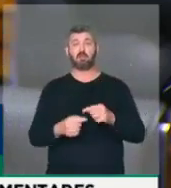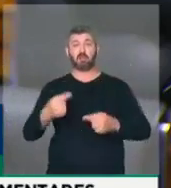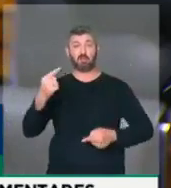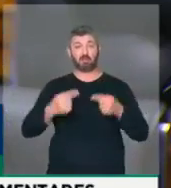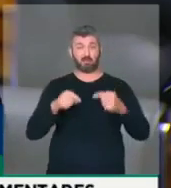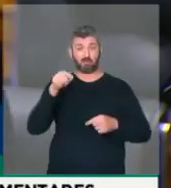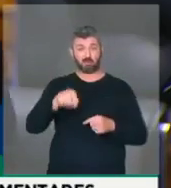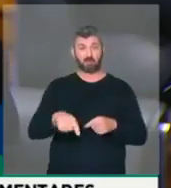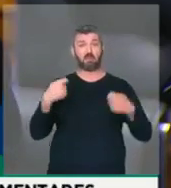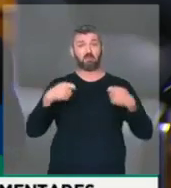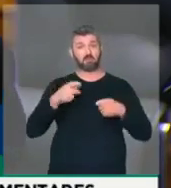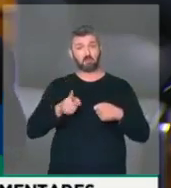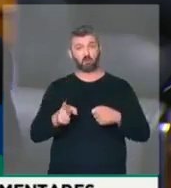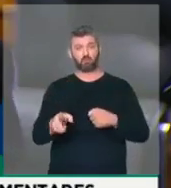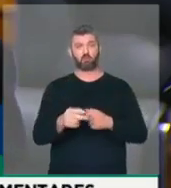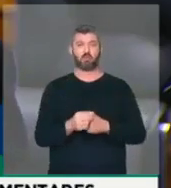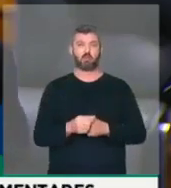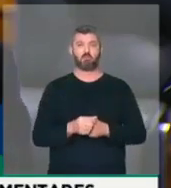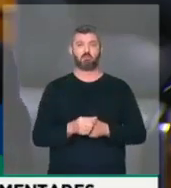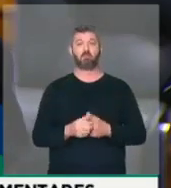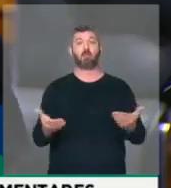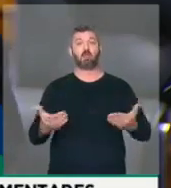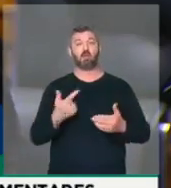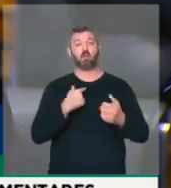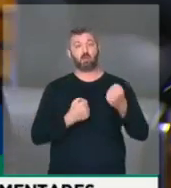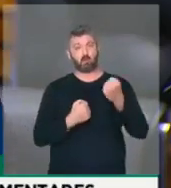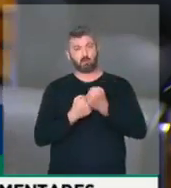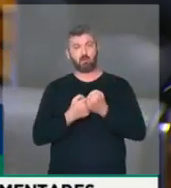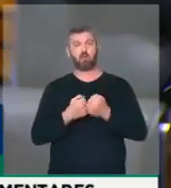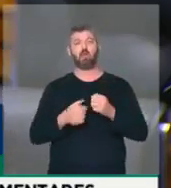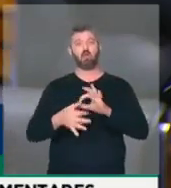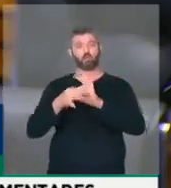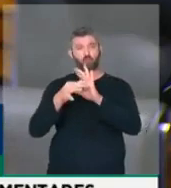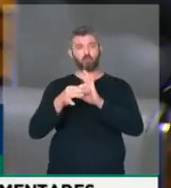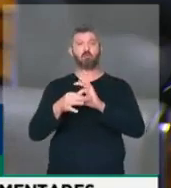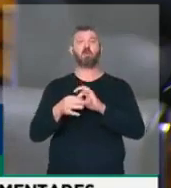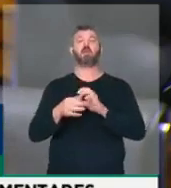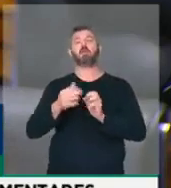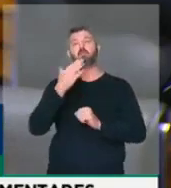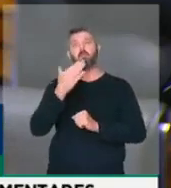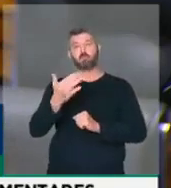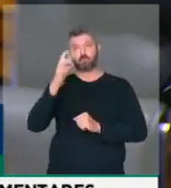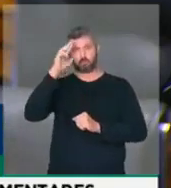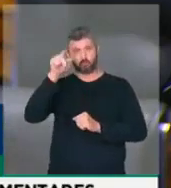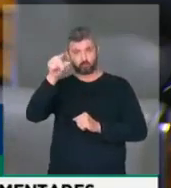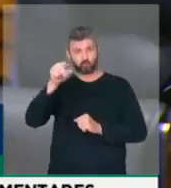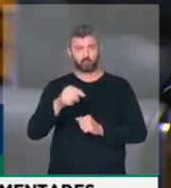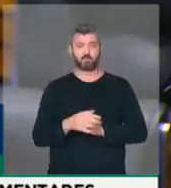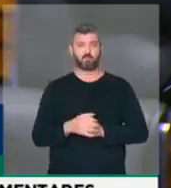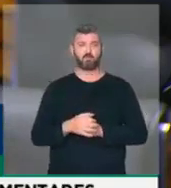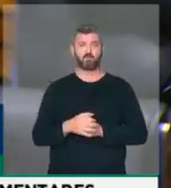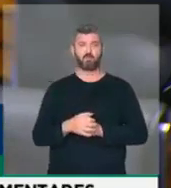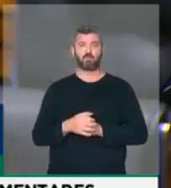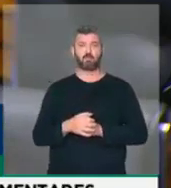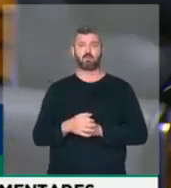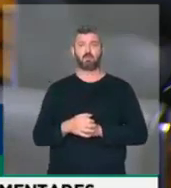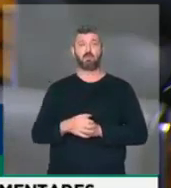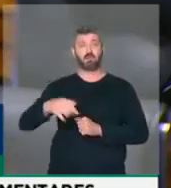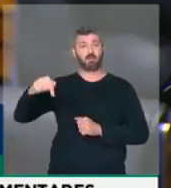debate precisa seguir adiante. E aqui eu quero me somar e fazer um apelo para que Vossa Excelência faça